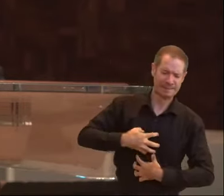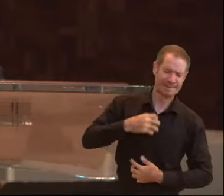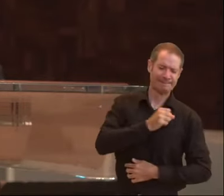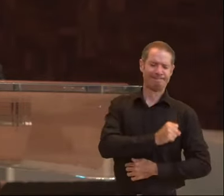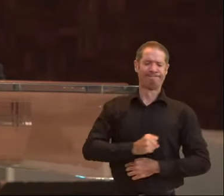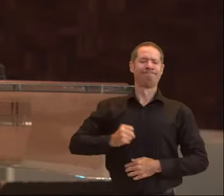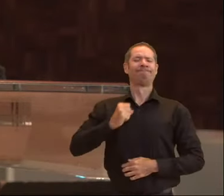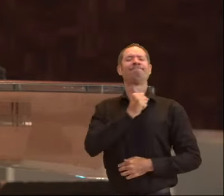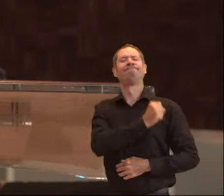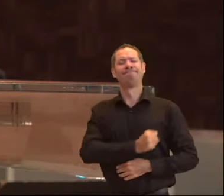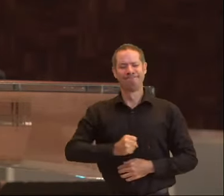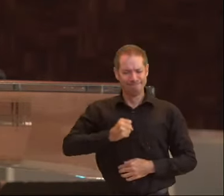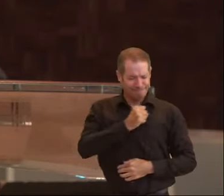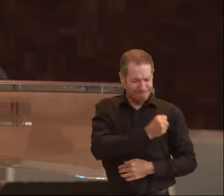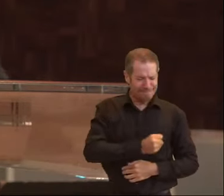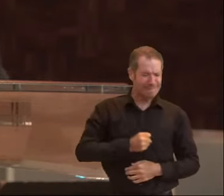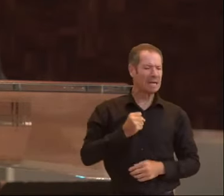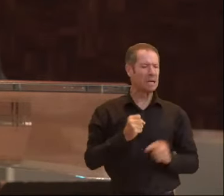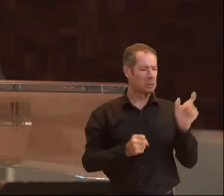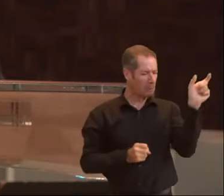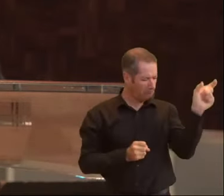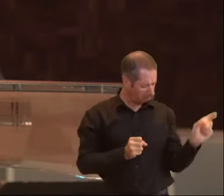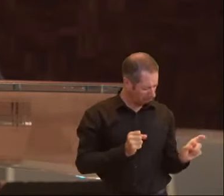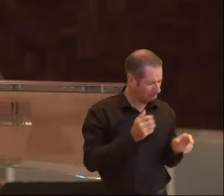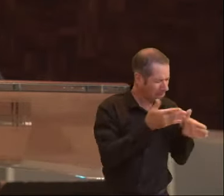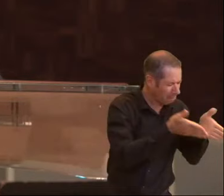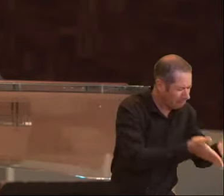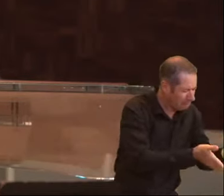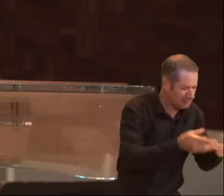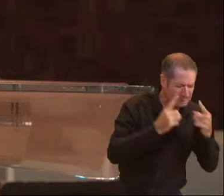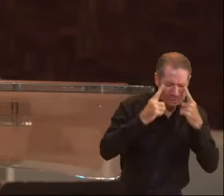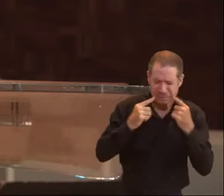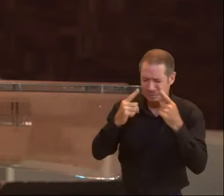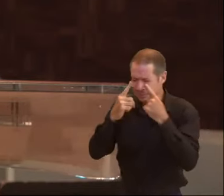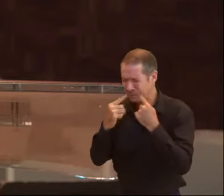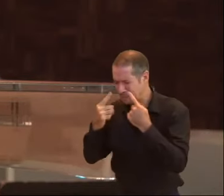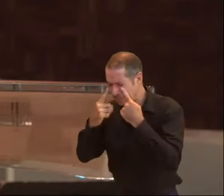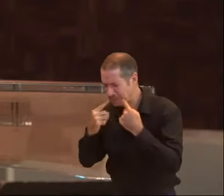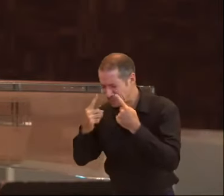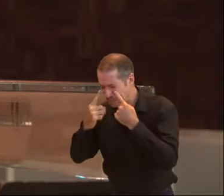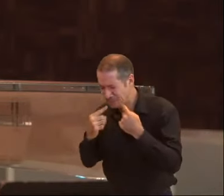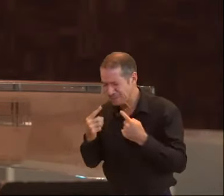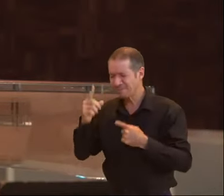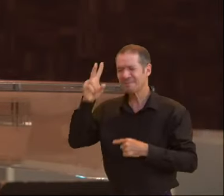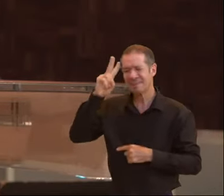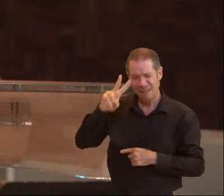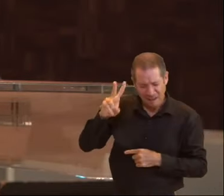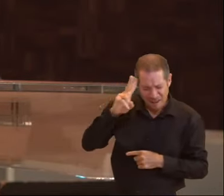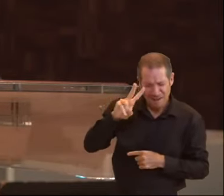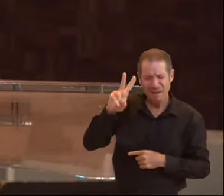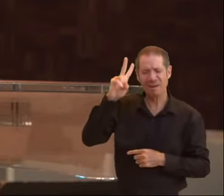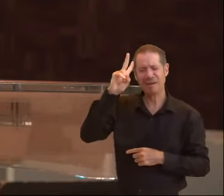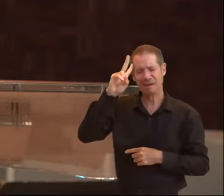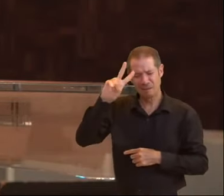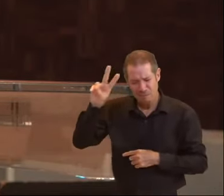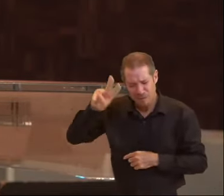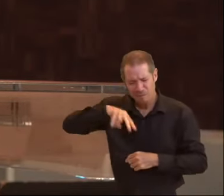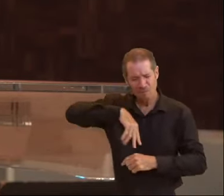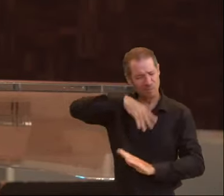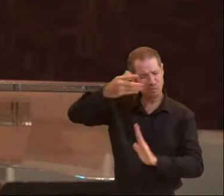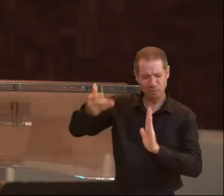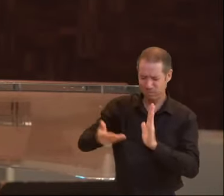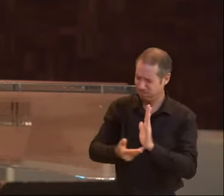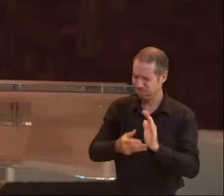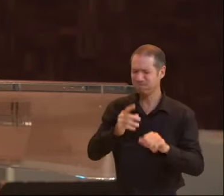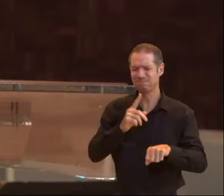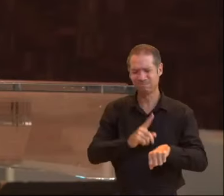dos seus entes queridos, que ainda choram, que ainda lembram todo momento,